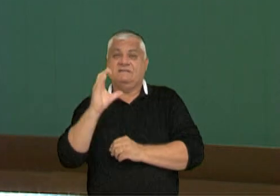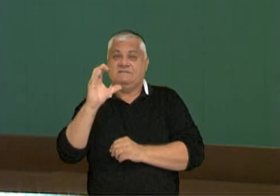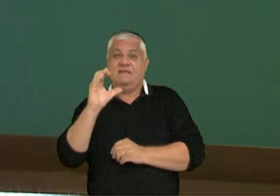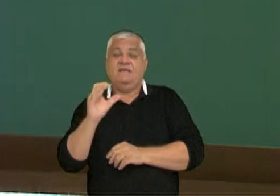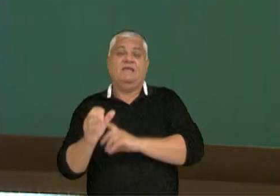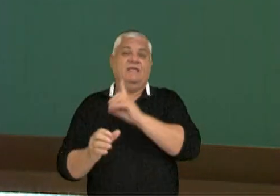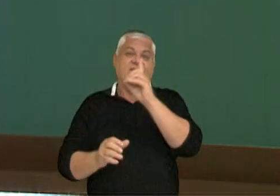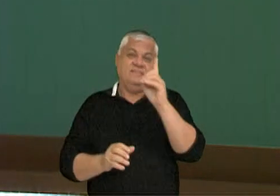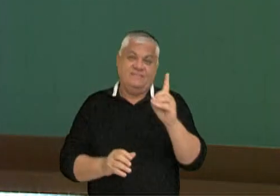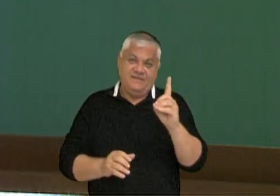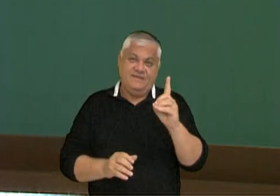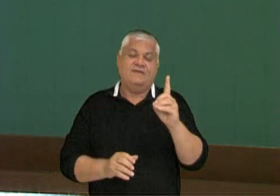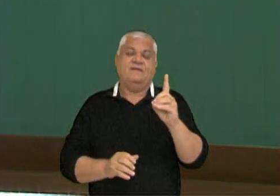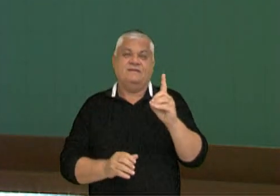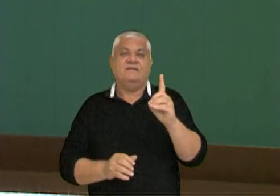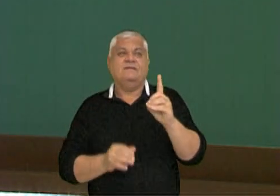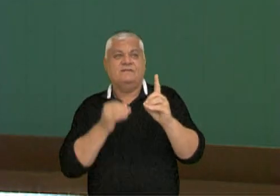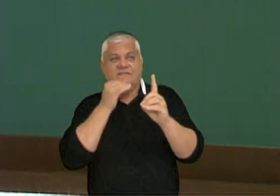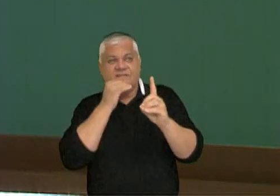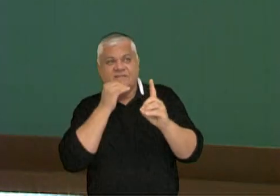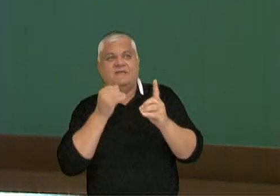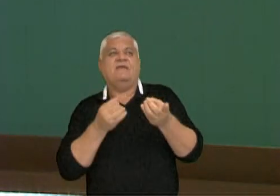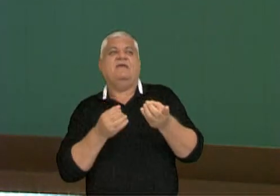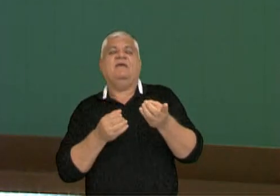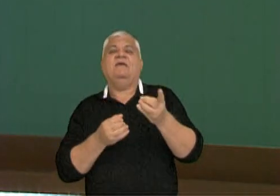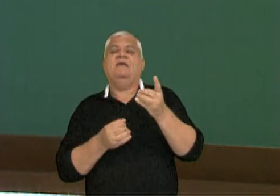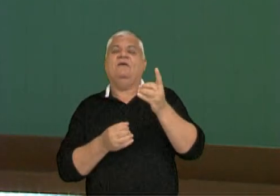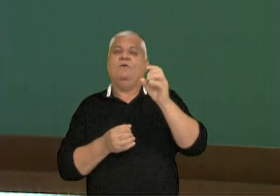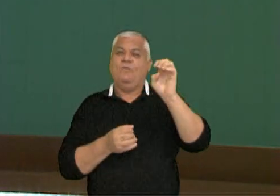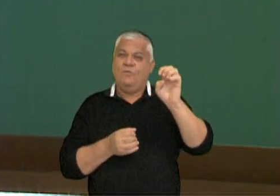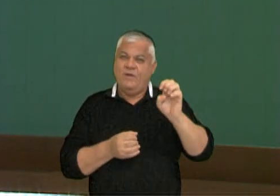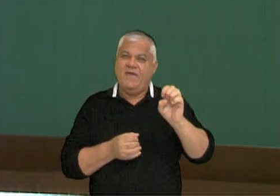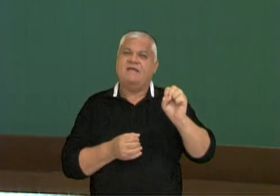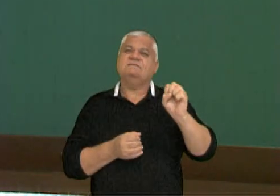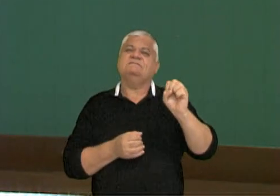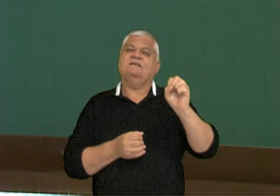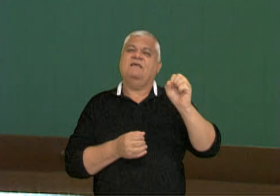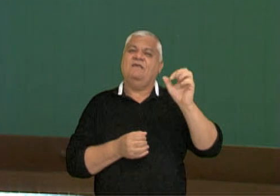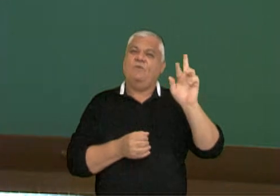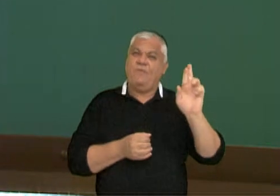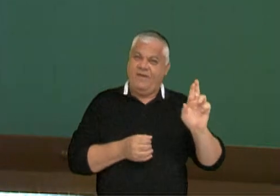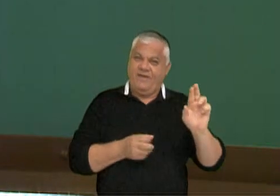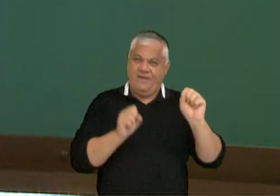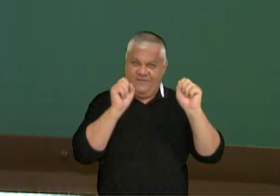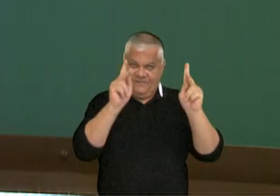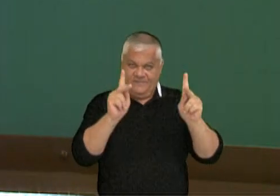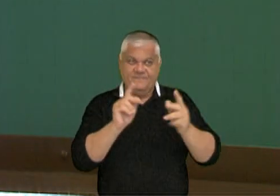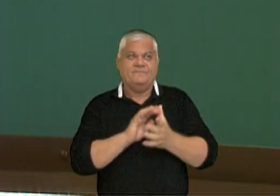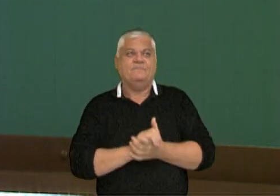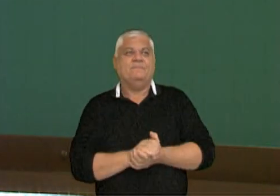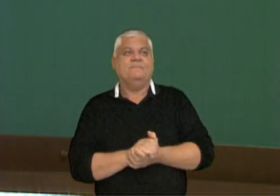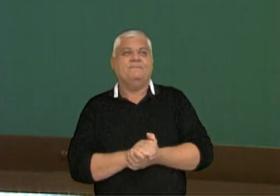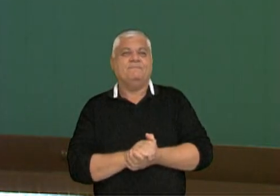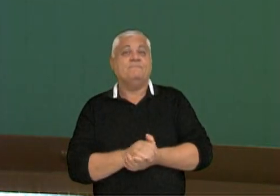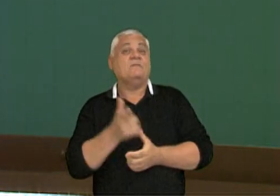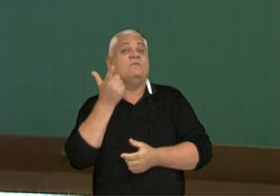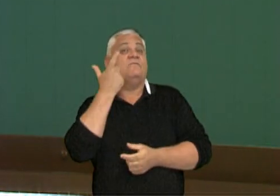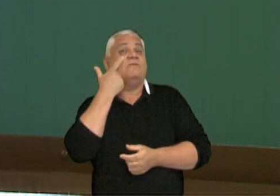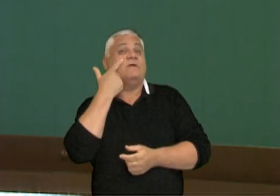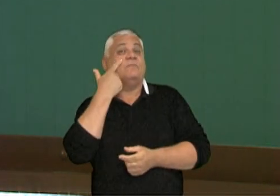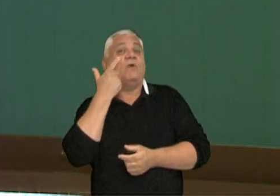pontos, ok? Para marcar aí os pontos o D, o S e o R, ok? Então vamos